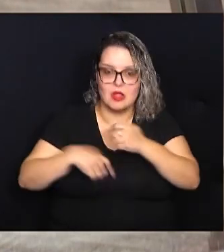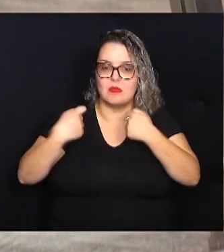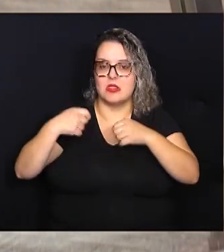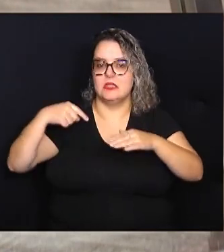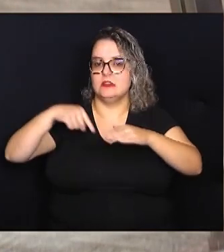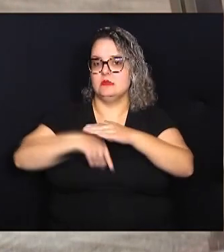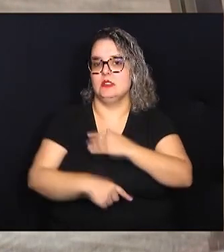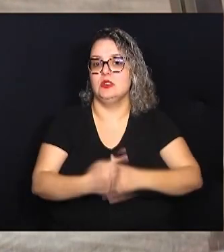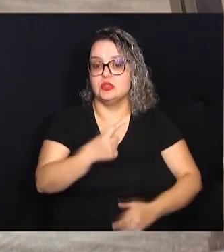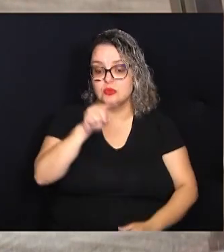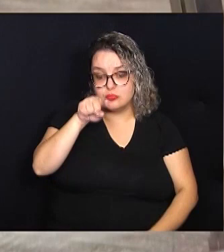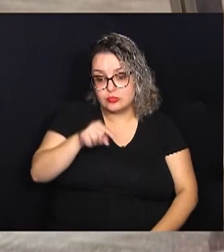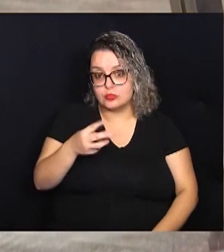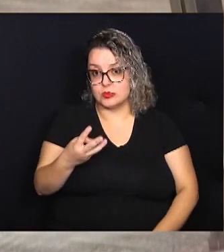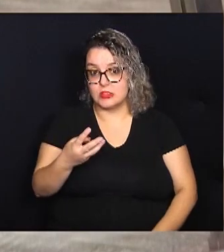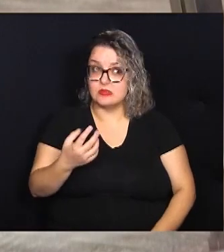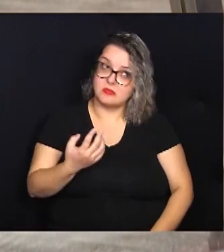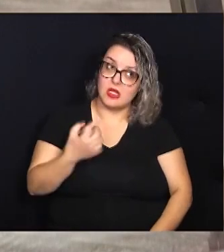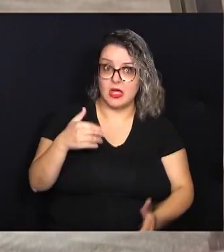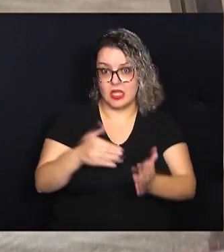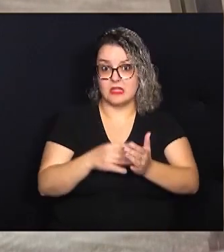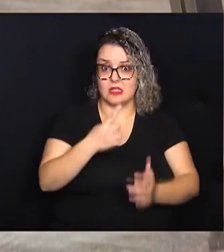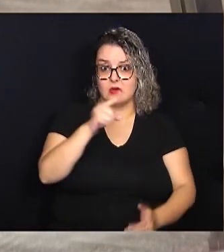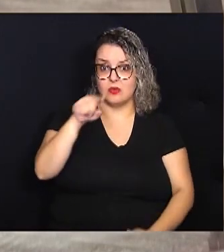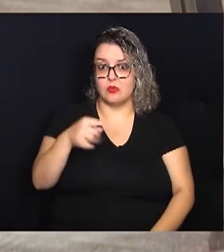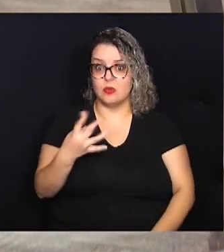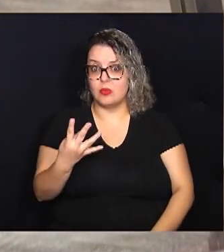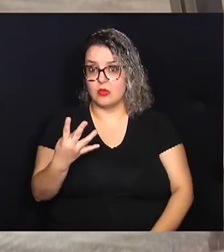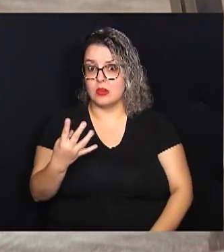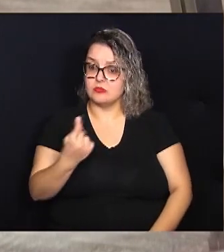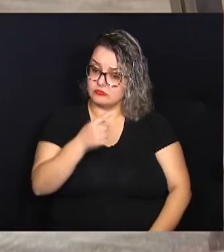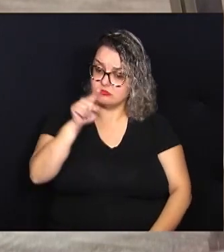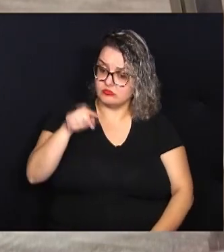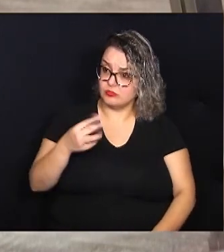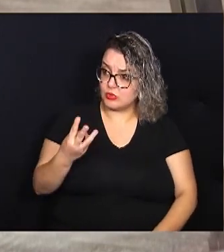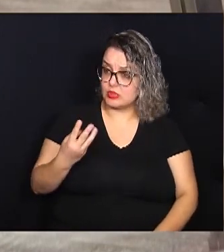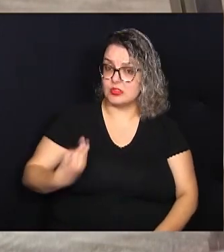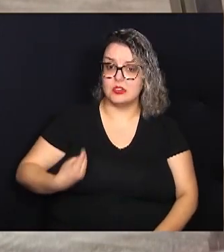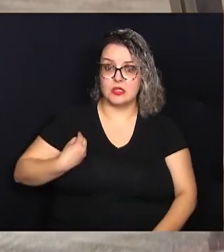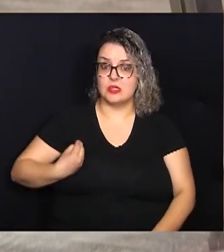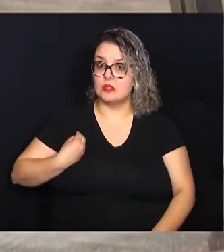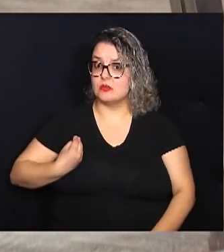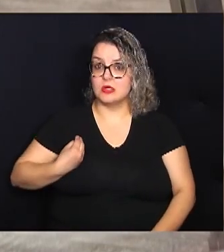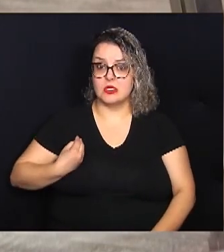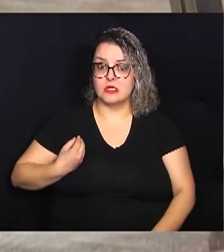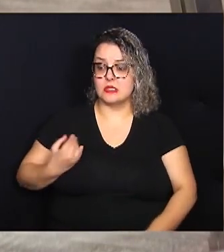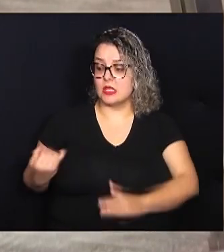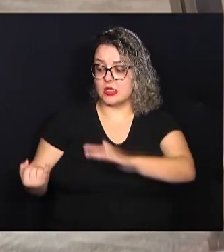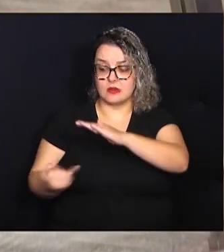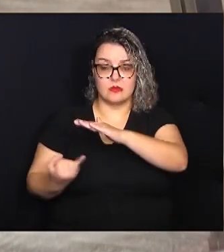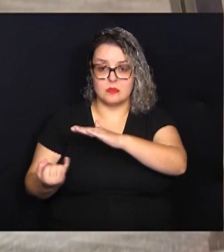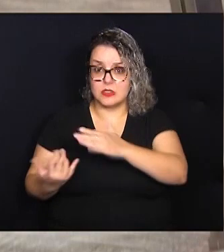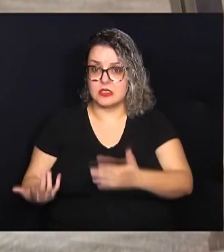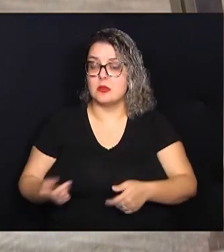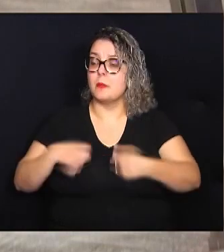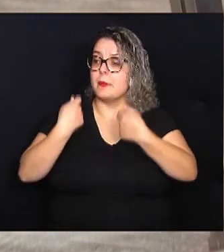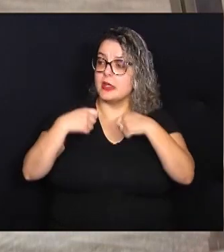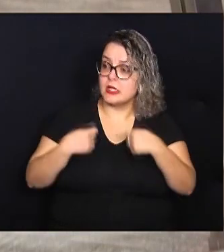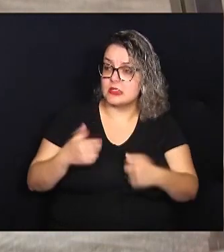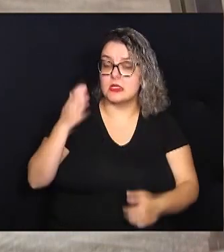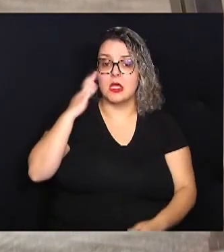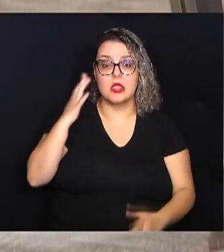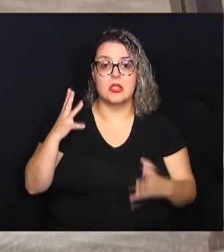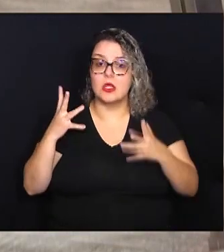da população, até 1/3 possível de população que vive na informalidade. É necessário que a gente entenda tudo